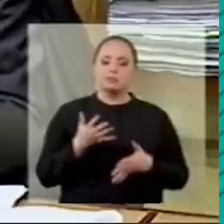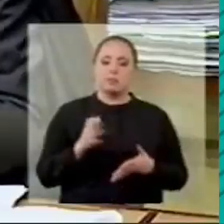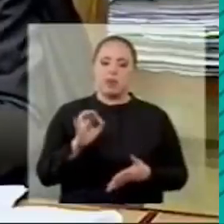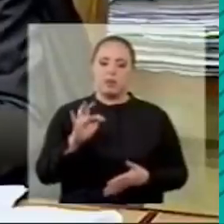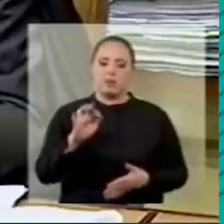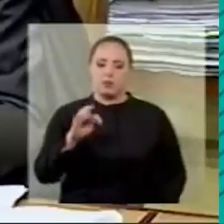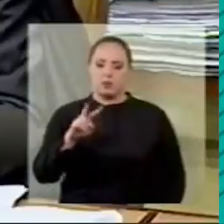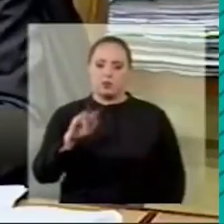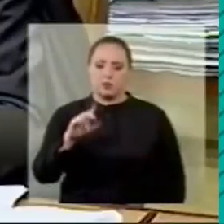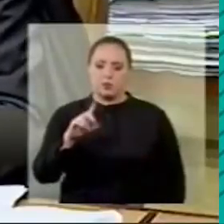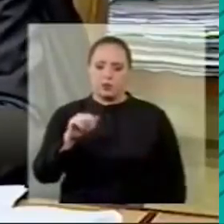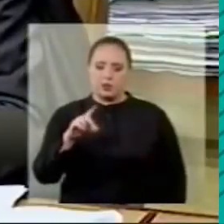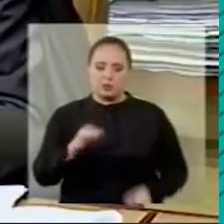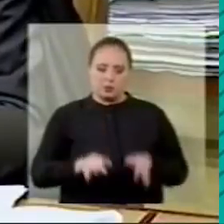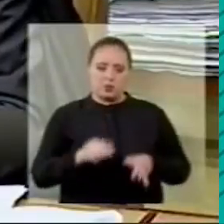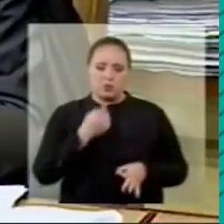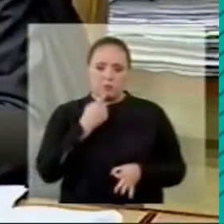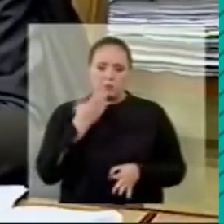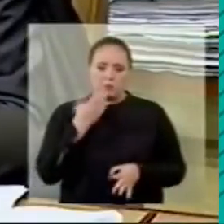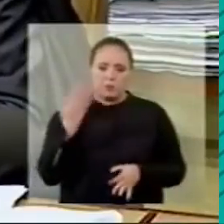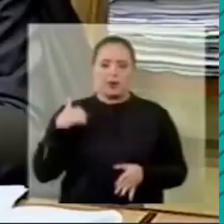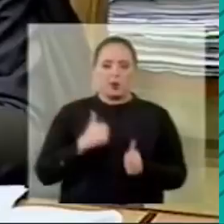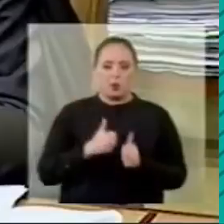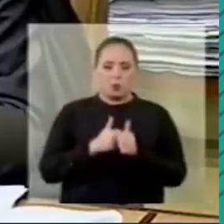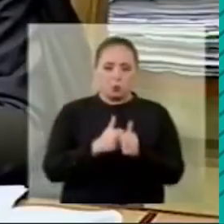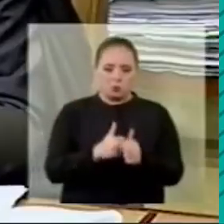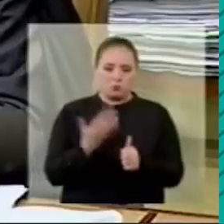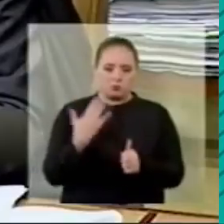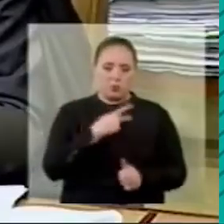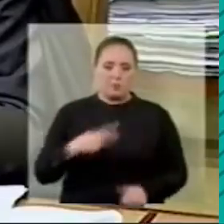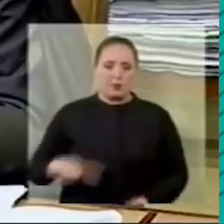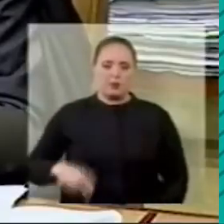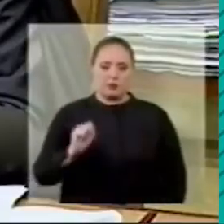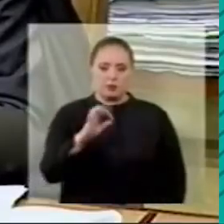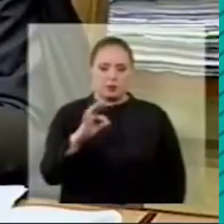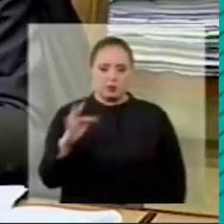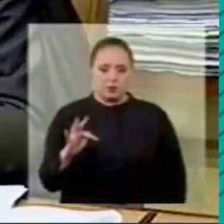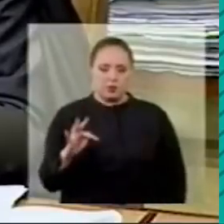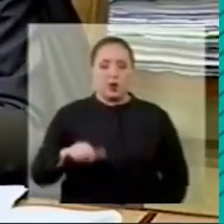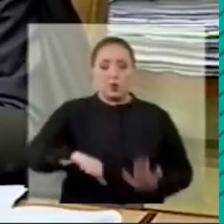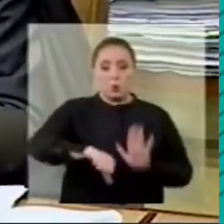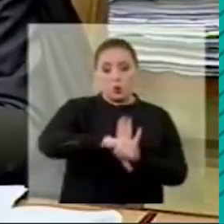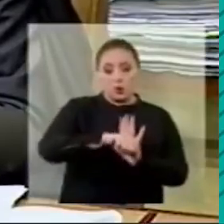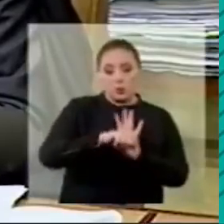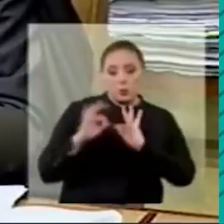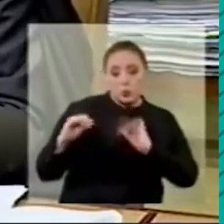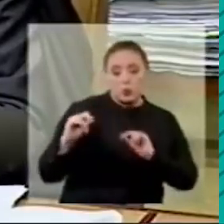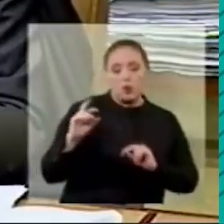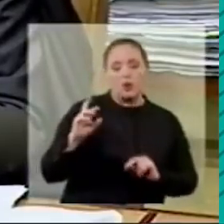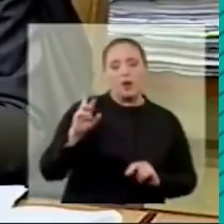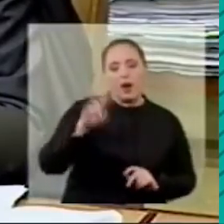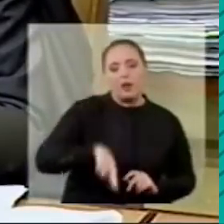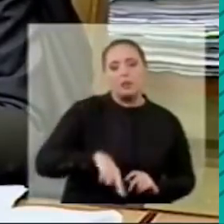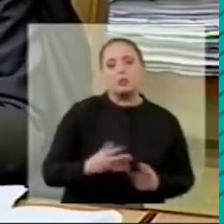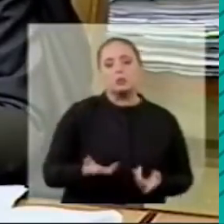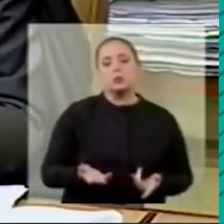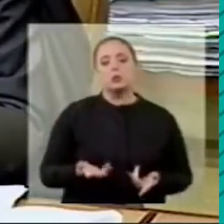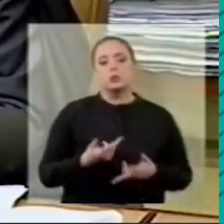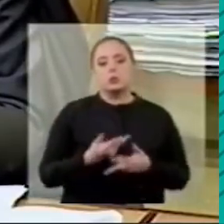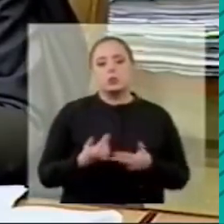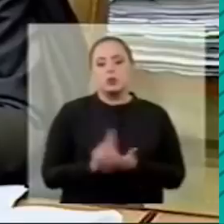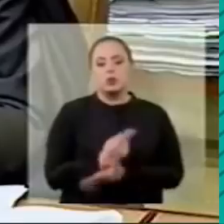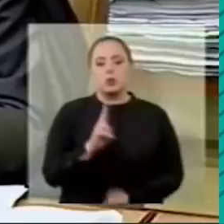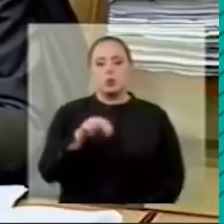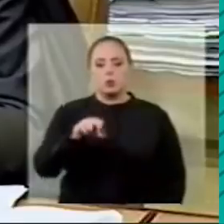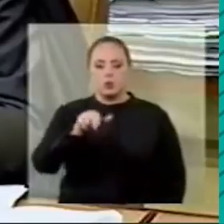Ainda há pouco, e é um caso que eu acompanhava na presidência da na presidência do Supremo, esse crime, por todas as razões, reprovável, ocorrido em